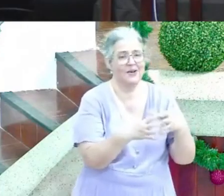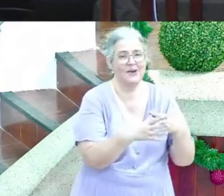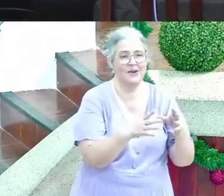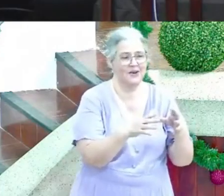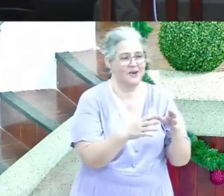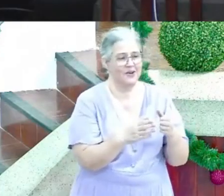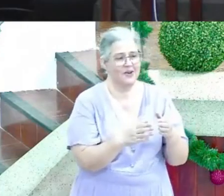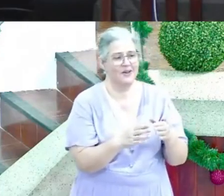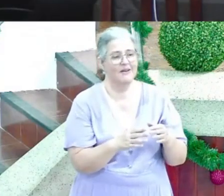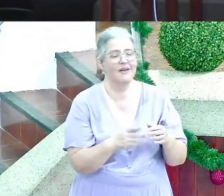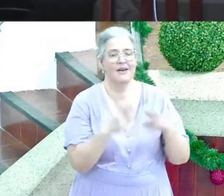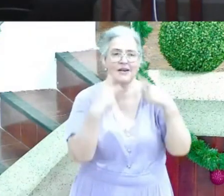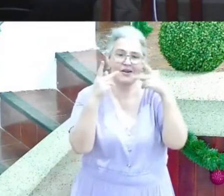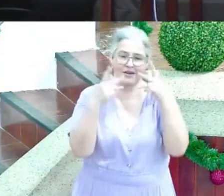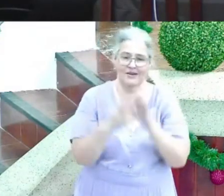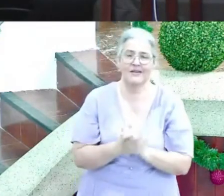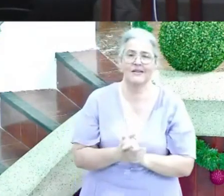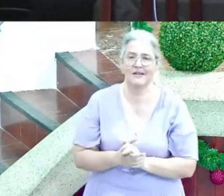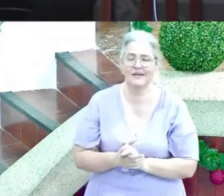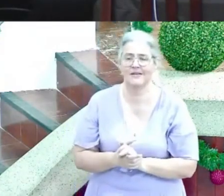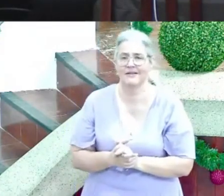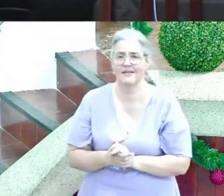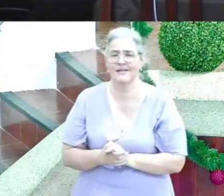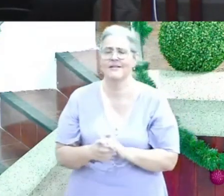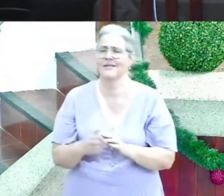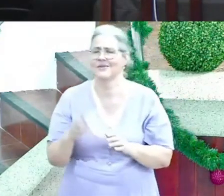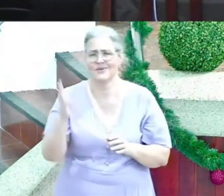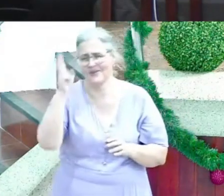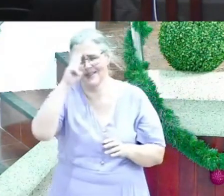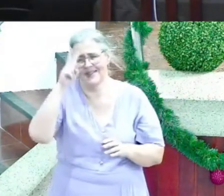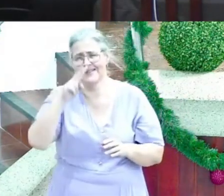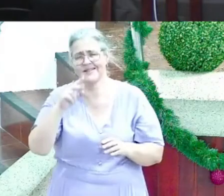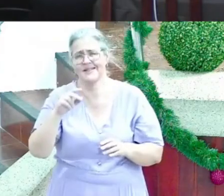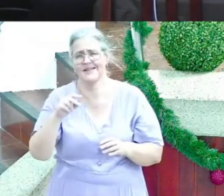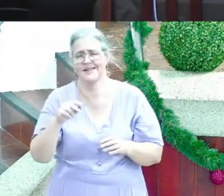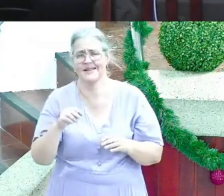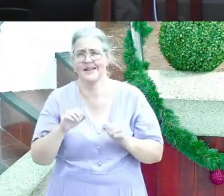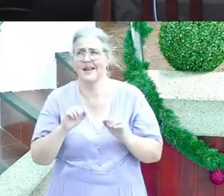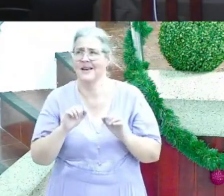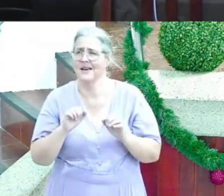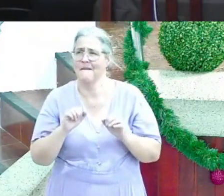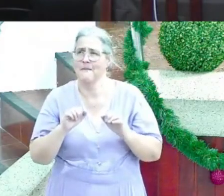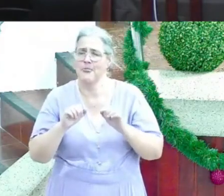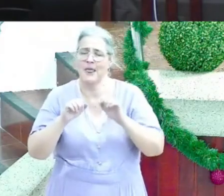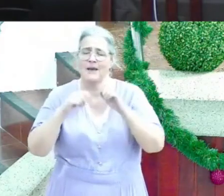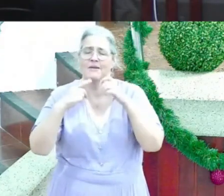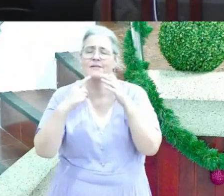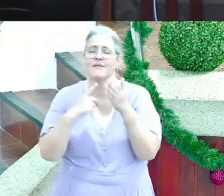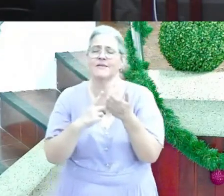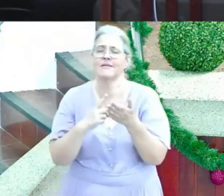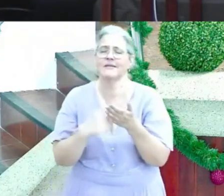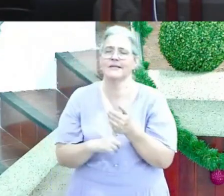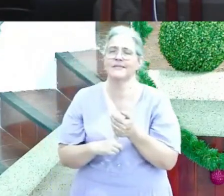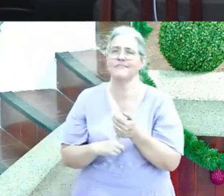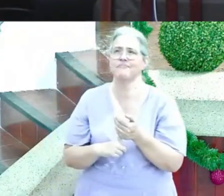da mensagem do verdadeiro Natal. Como no início eu lhes disse,